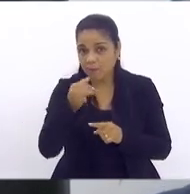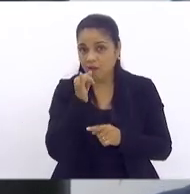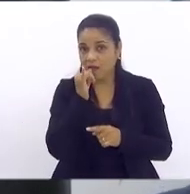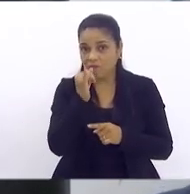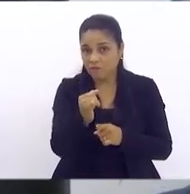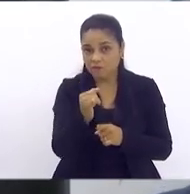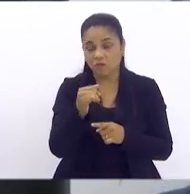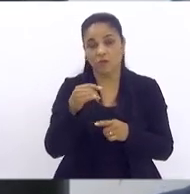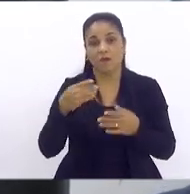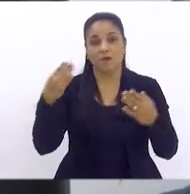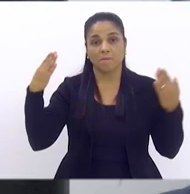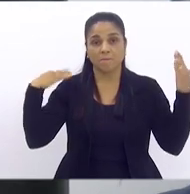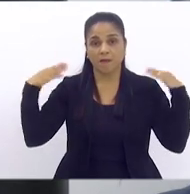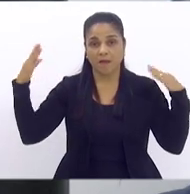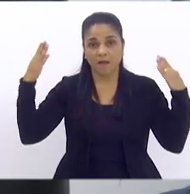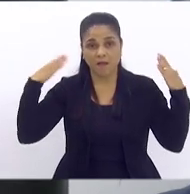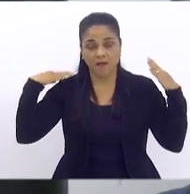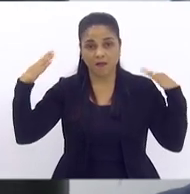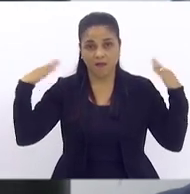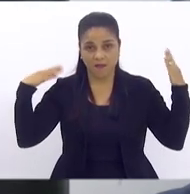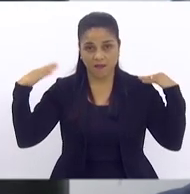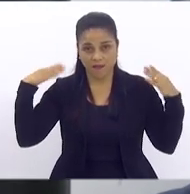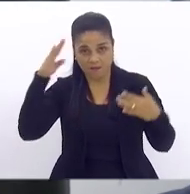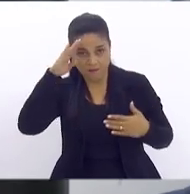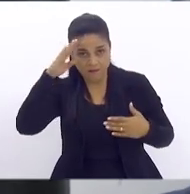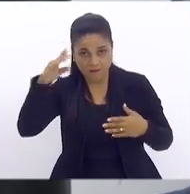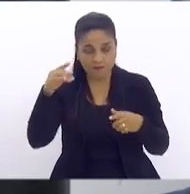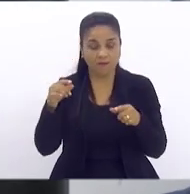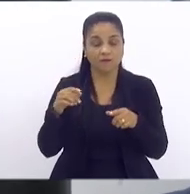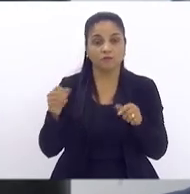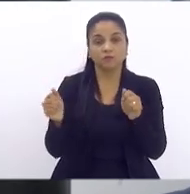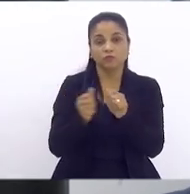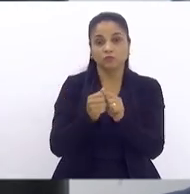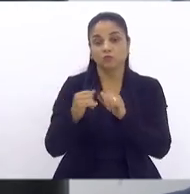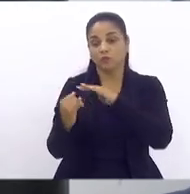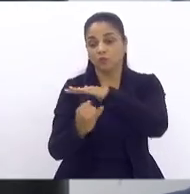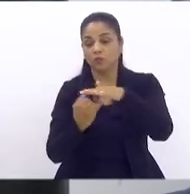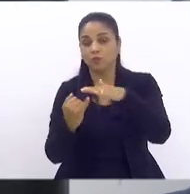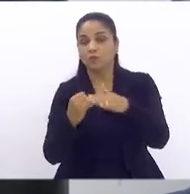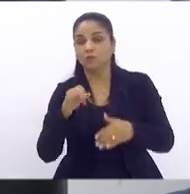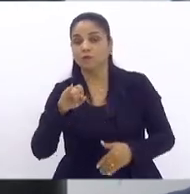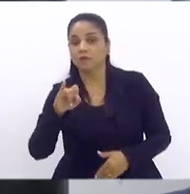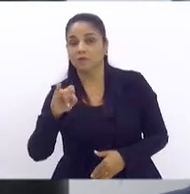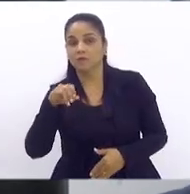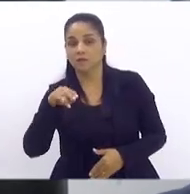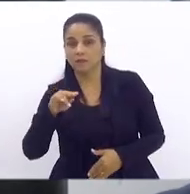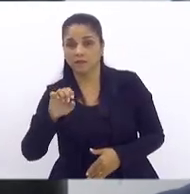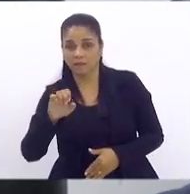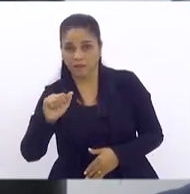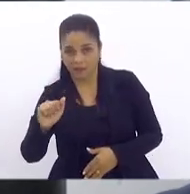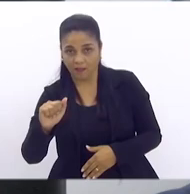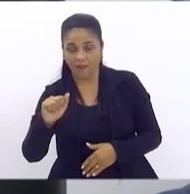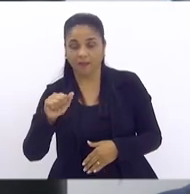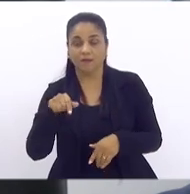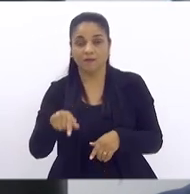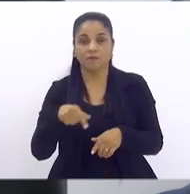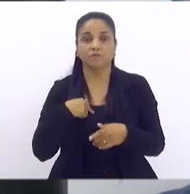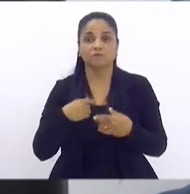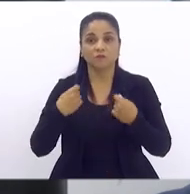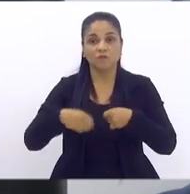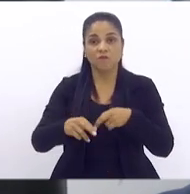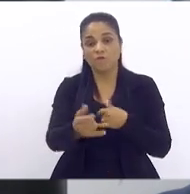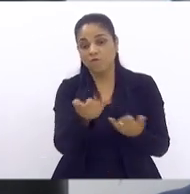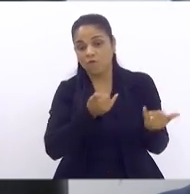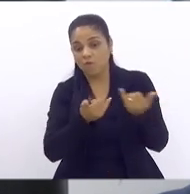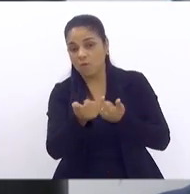de comum acordo, como é que o INEA vai tomar conhecimento se a Marinha tomou conhecimento e não repassou para o INEA? Então, na afirmação aqui do representante do INEA, ele falou que só